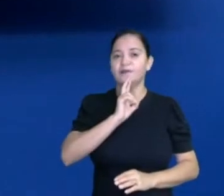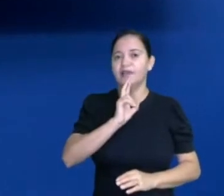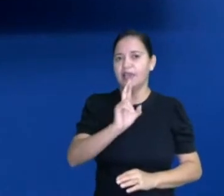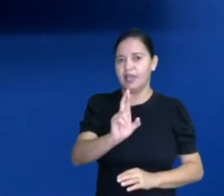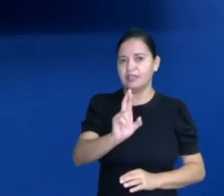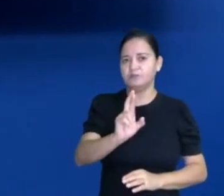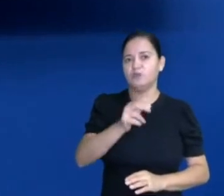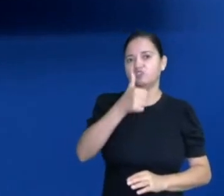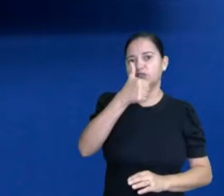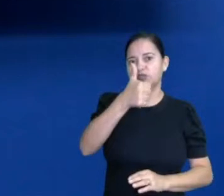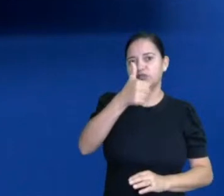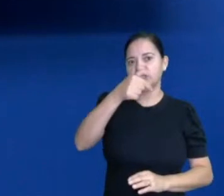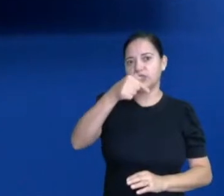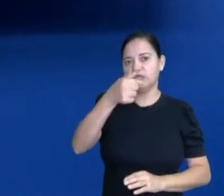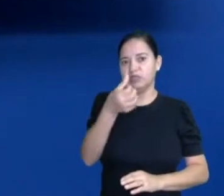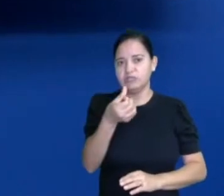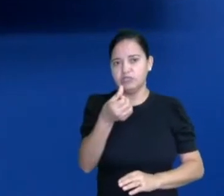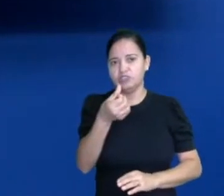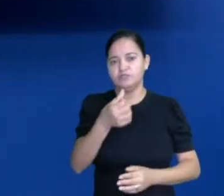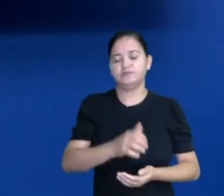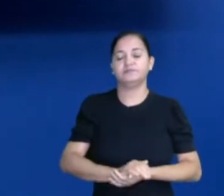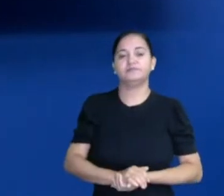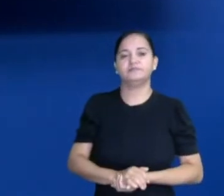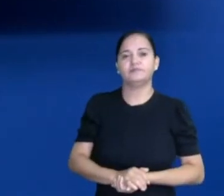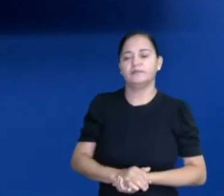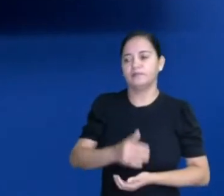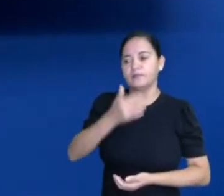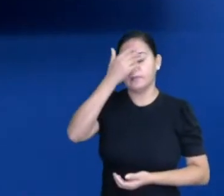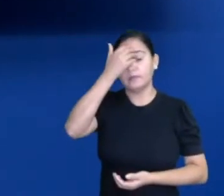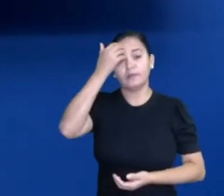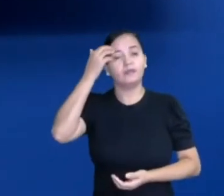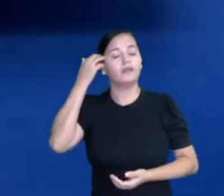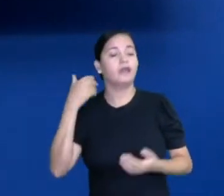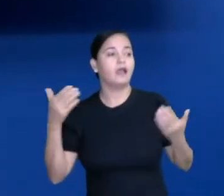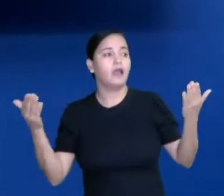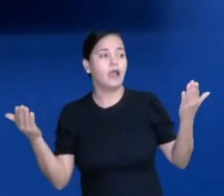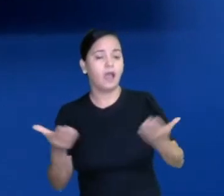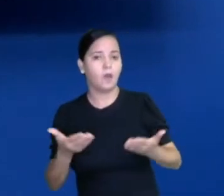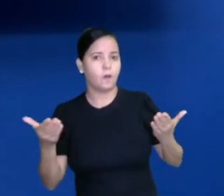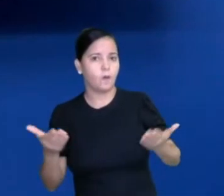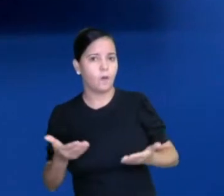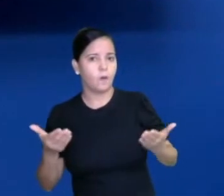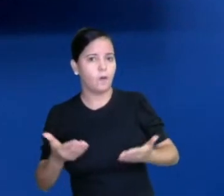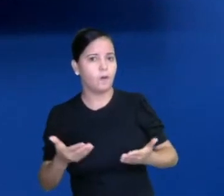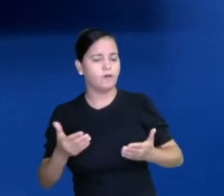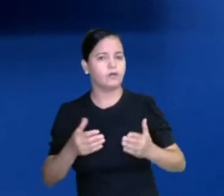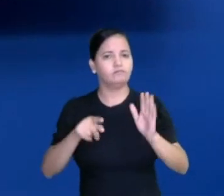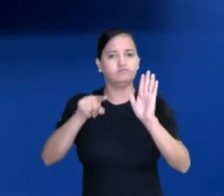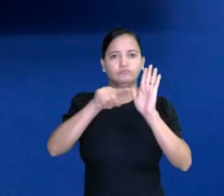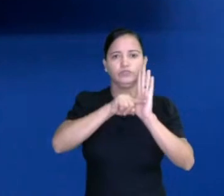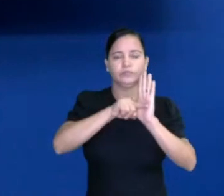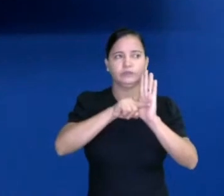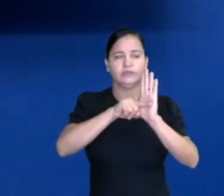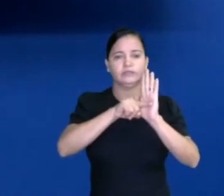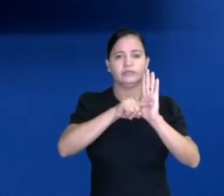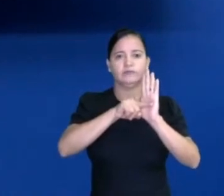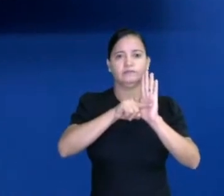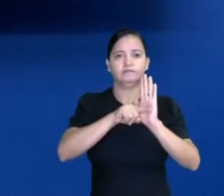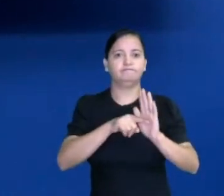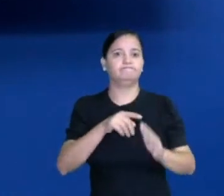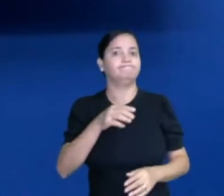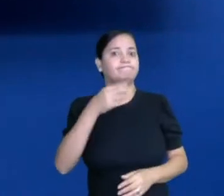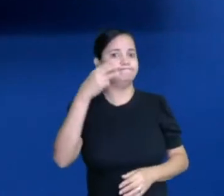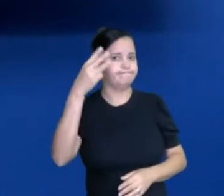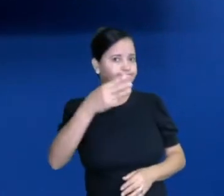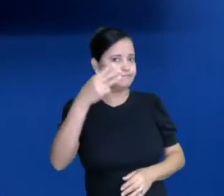resposta 176. Vamos agora à ideia associada à subtração. Temos 3